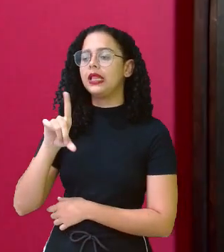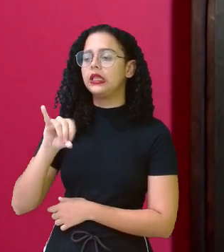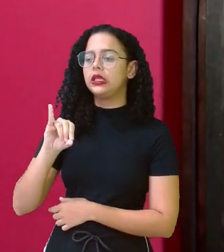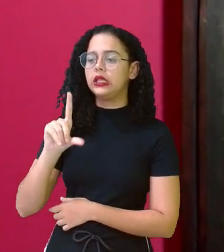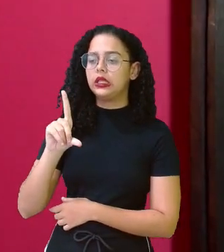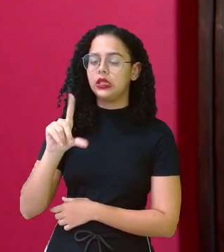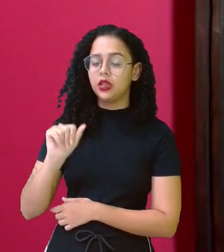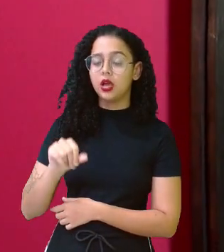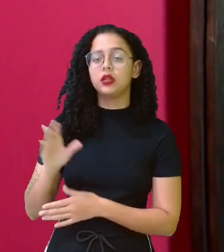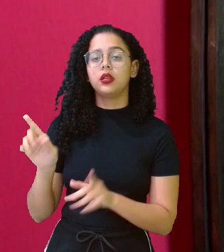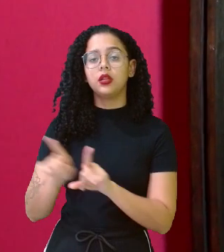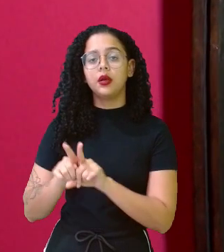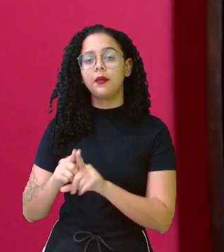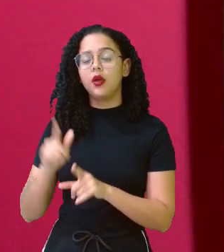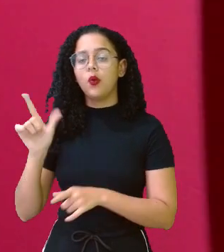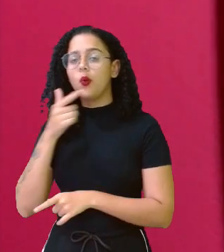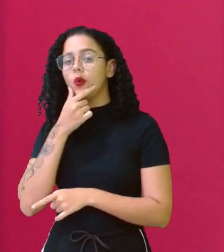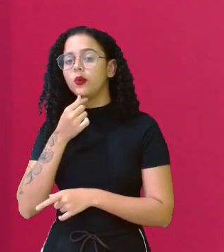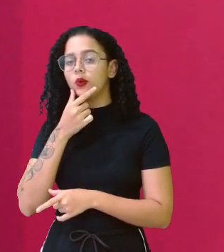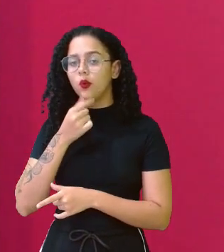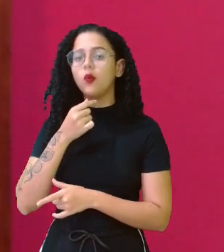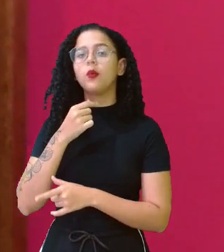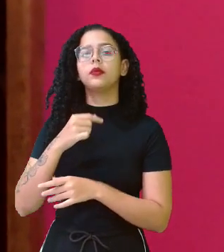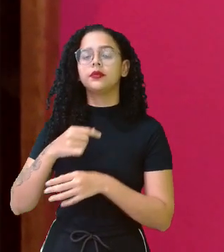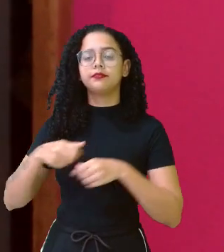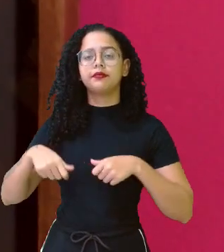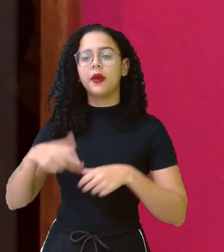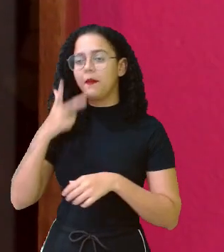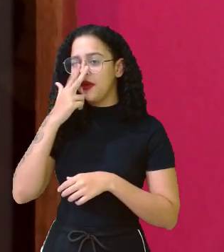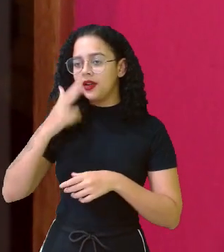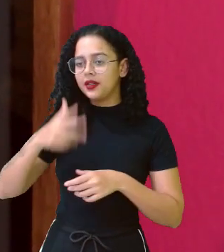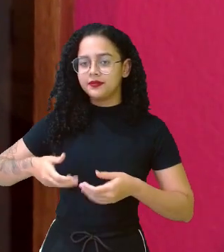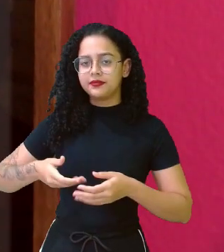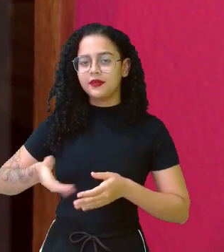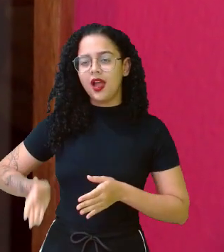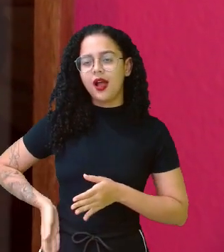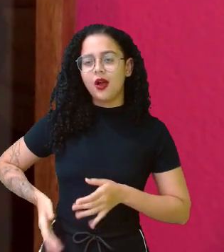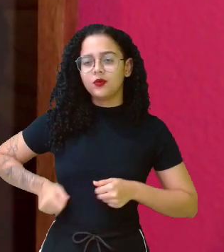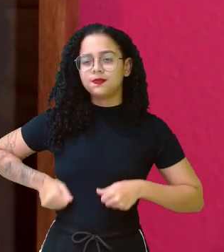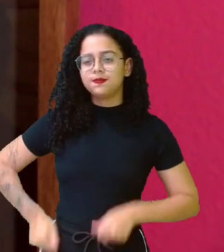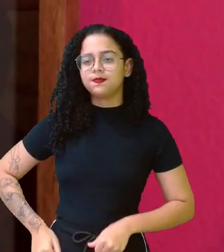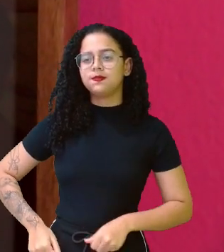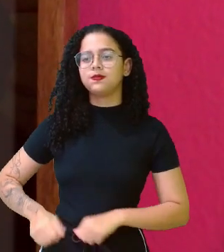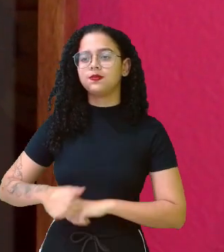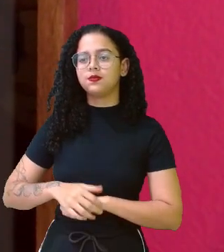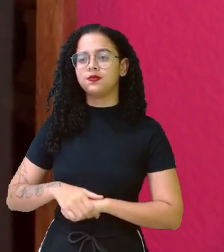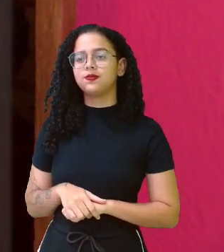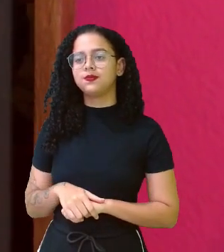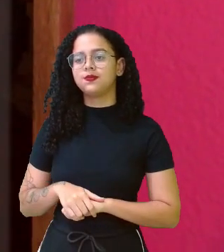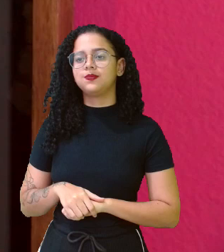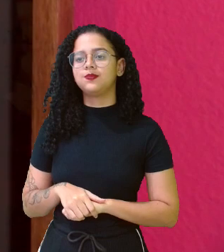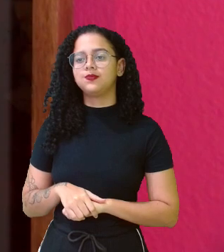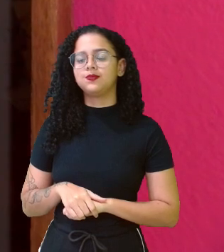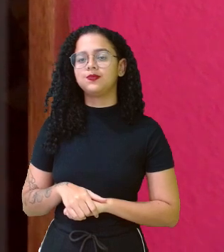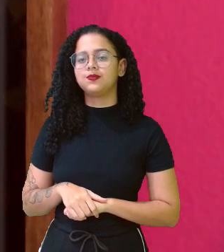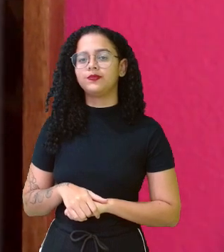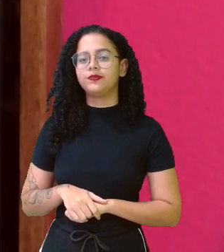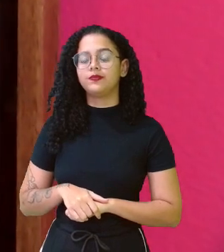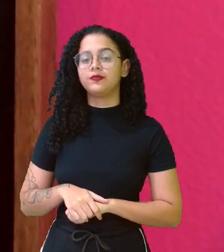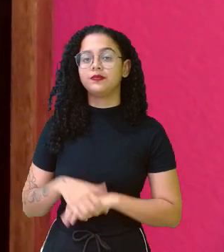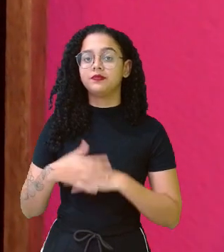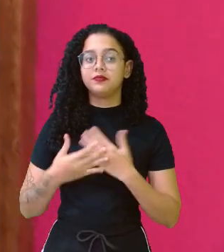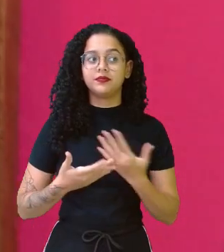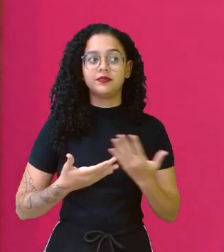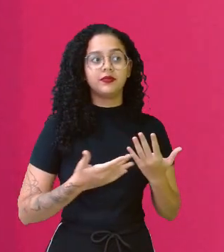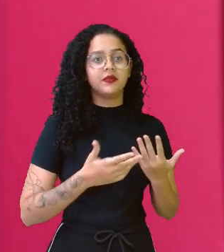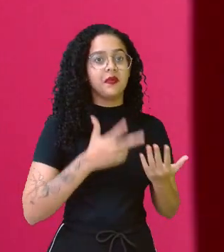Caldas, um E militar aí, de em volta calças dele, né, arreadas. os mortos, né, Os enforcados, os né? enforcados, né? Lembrando